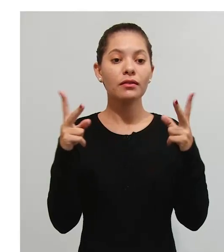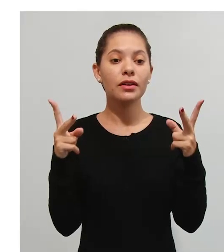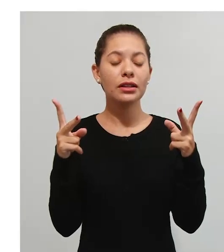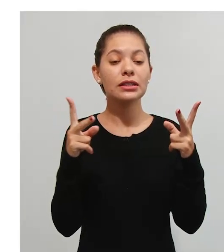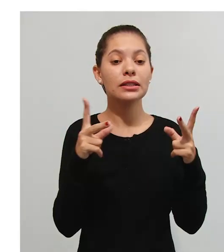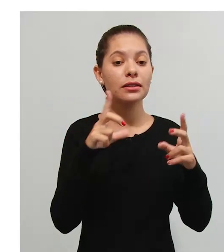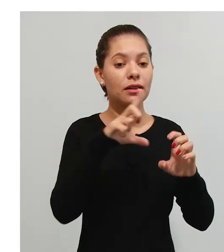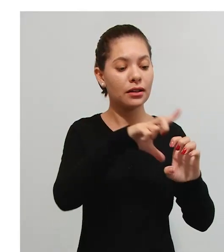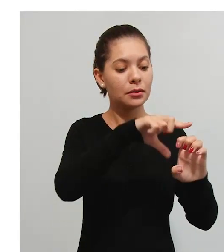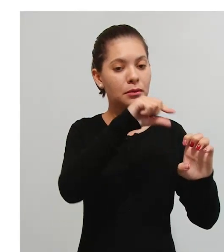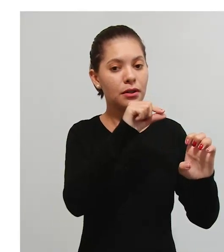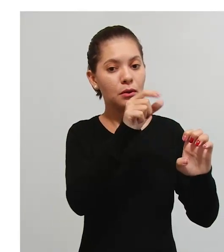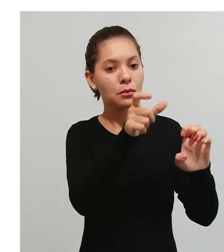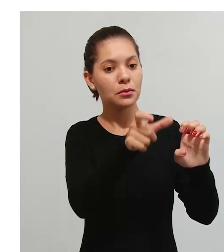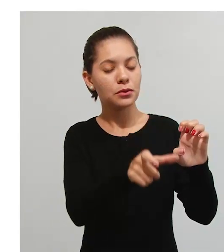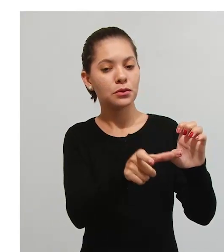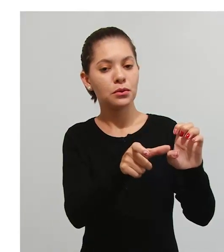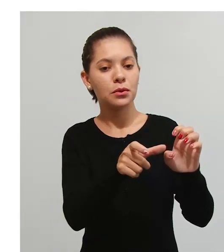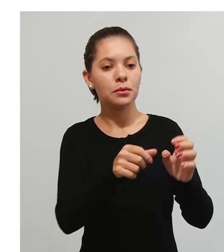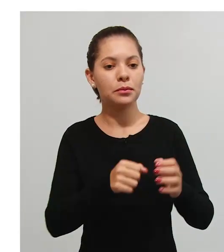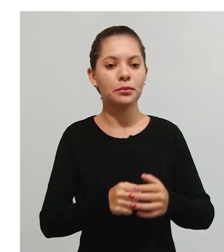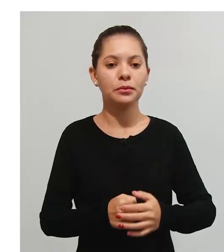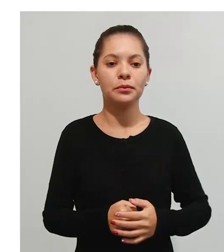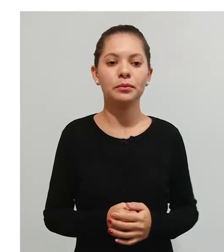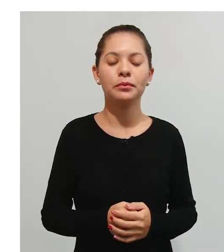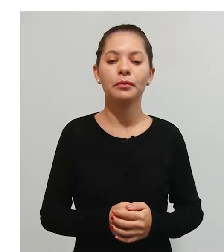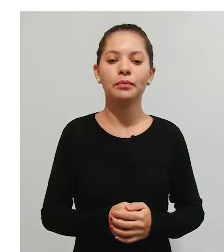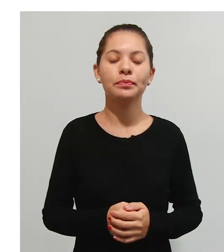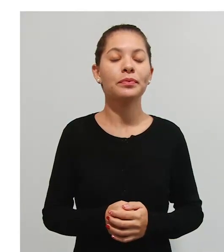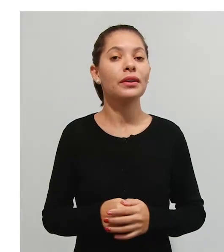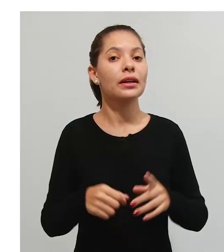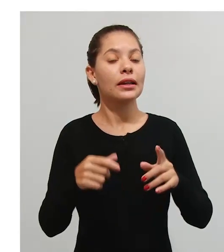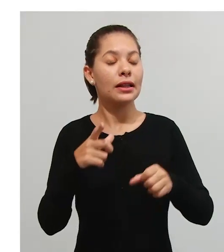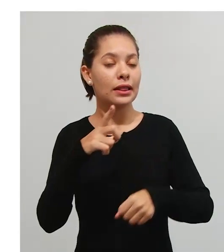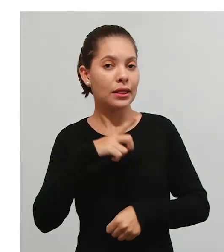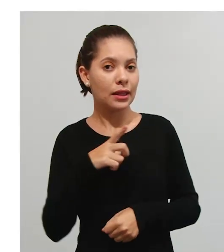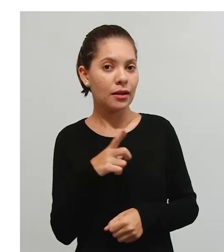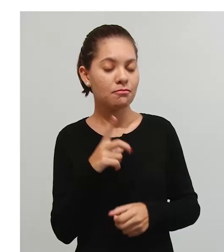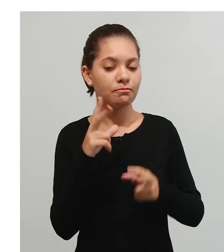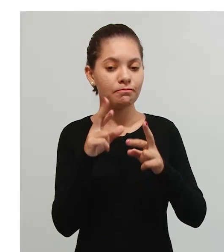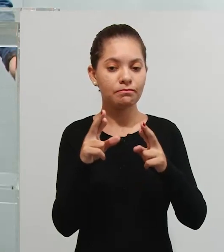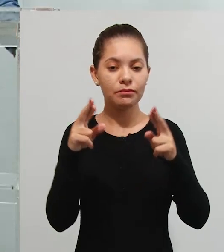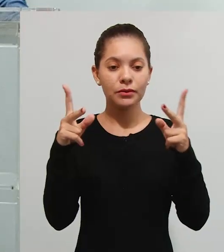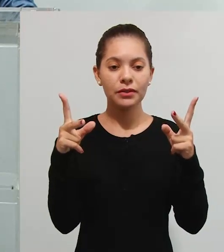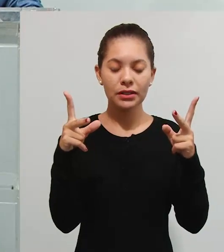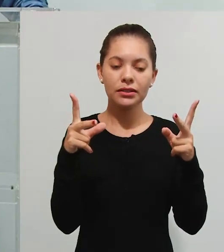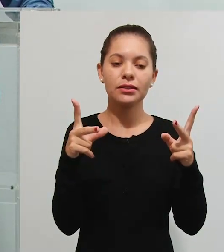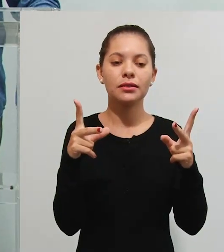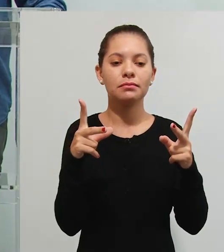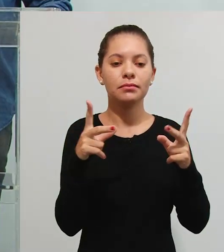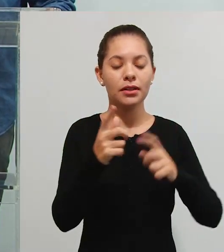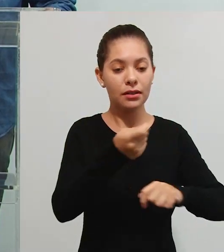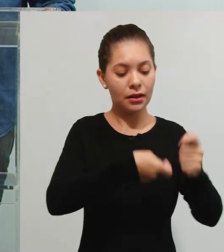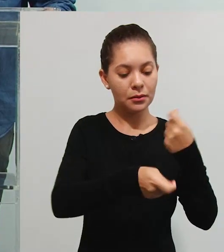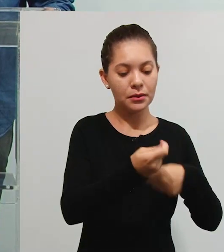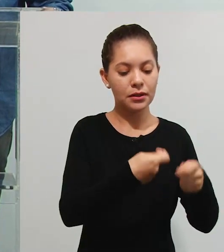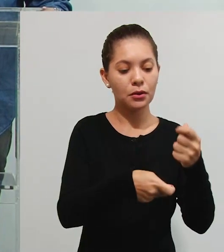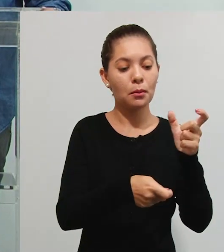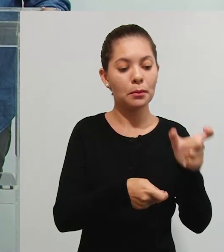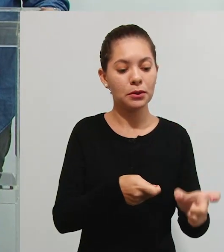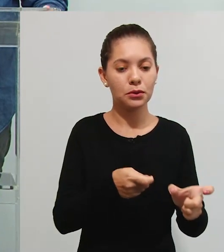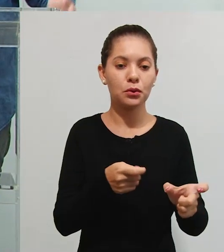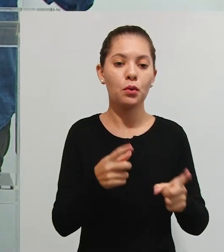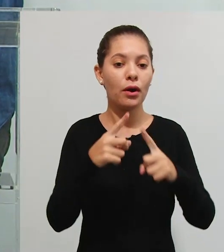diferença entre administrador e empreendedor. Nós vamos ver aí que existe uma diferença entre administrador